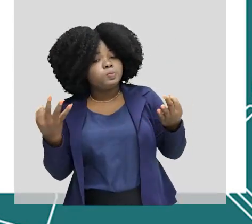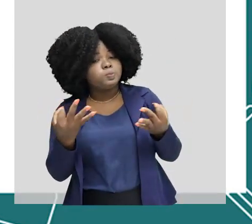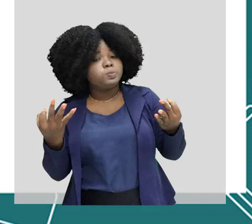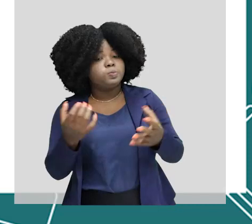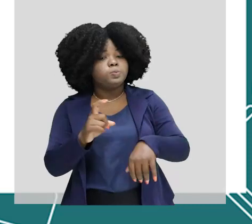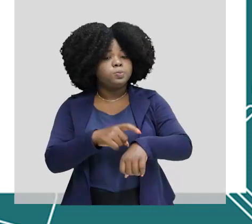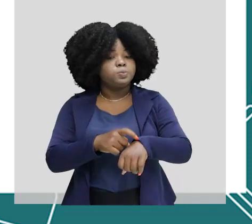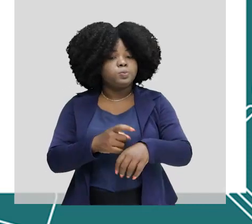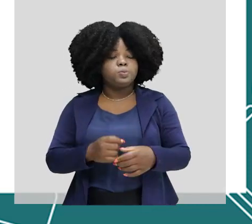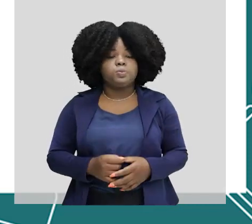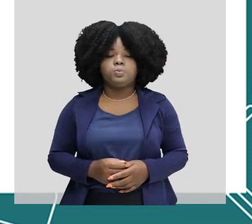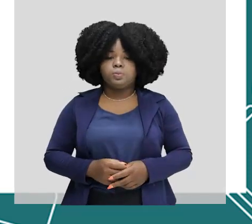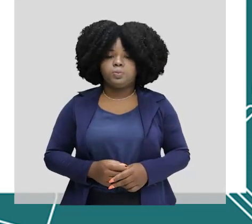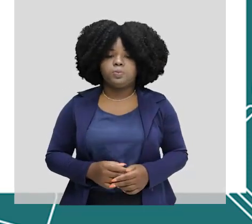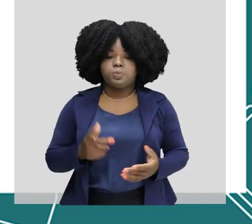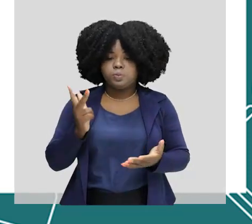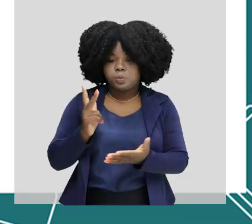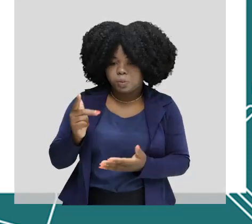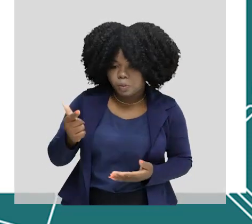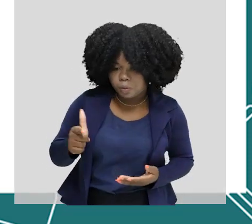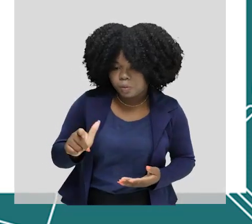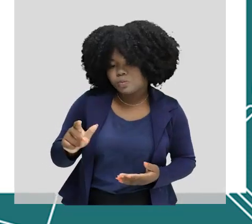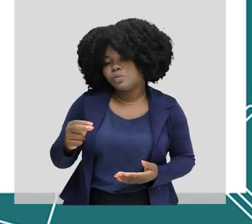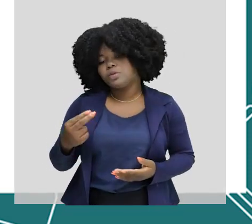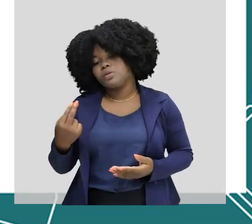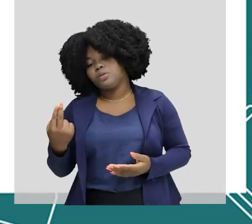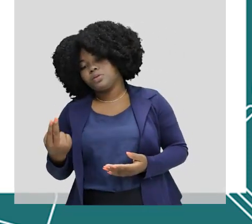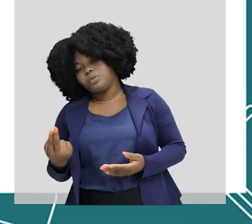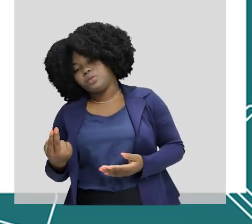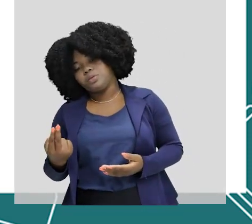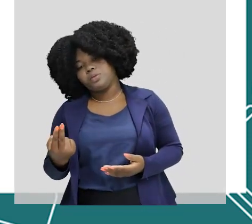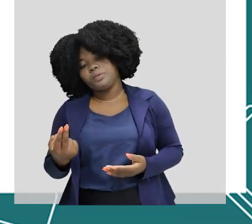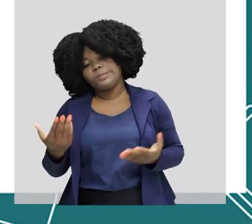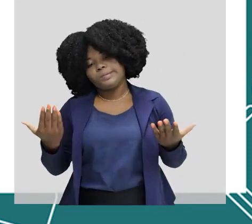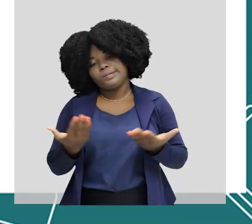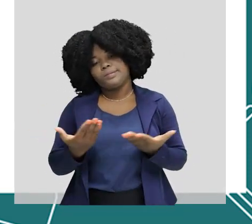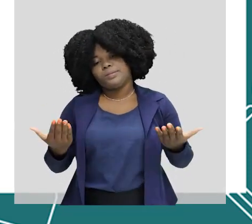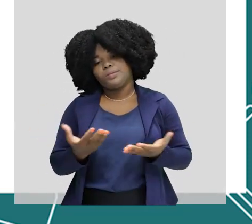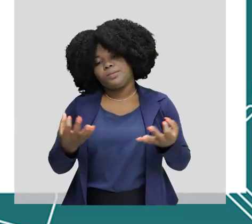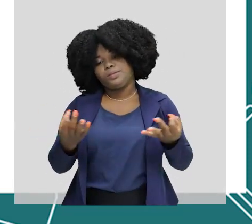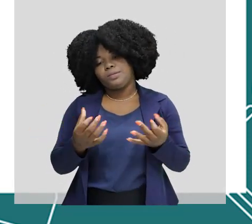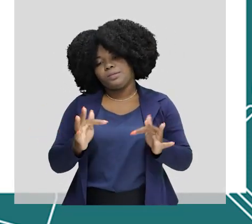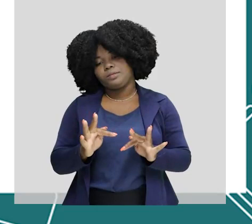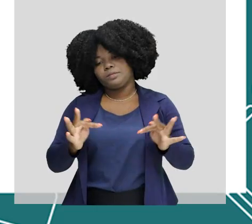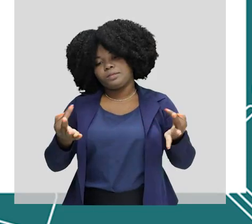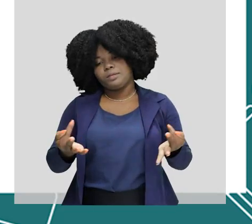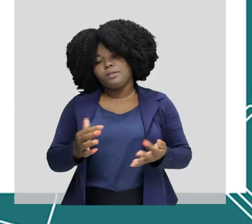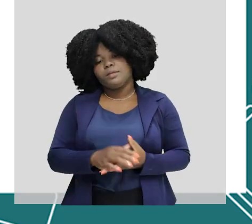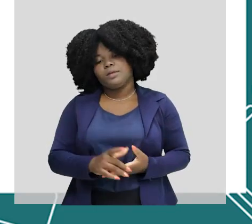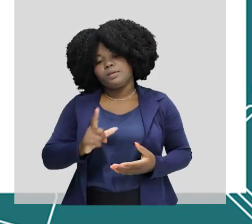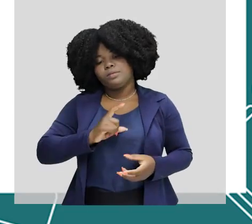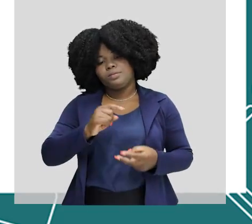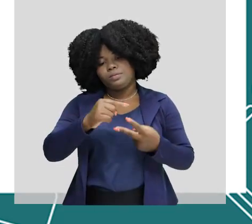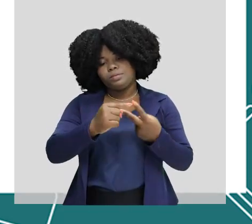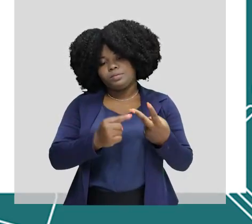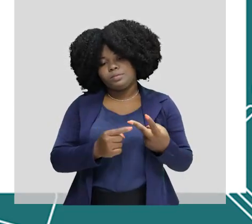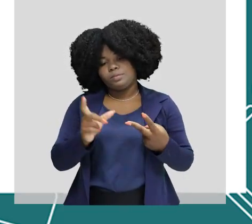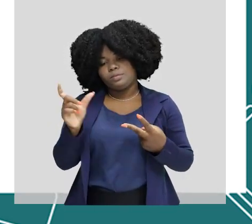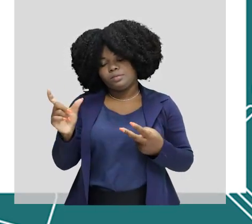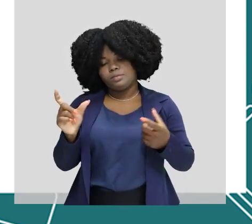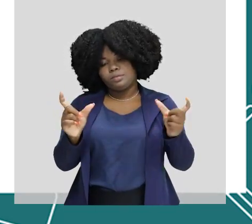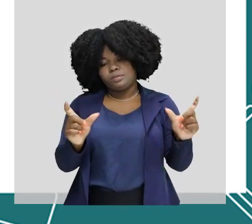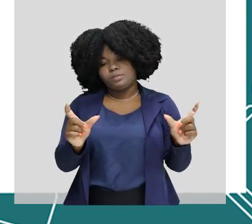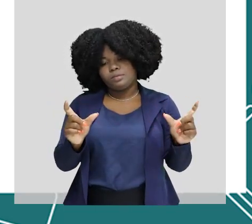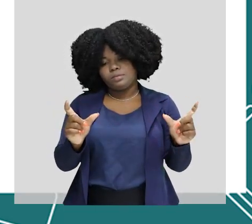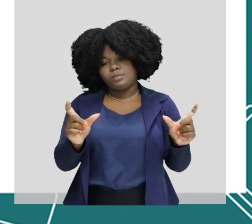perfeitos, não só o presente perfeito contínuo, e também mas também no presente perfeito simples, existem essas duas palavrinhas